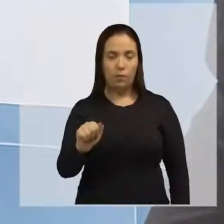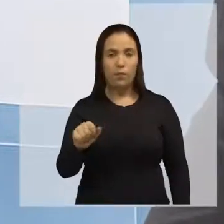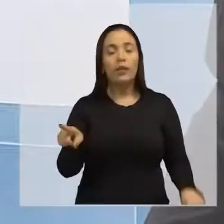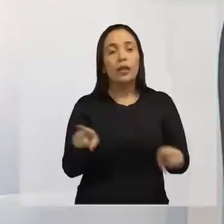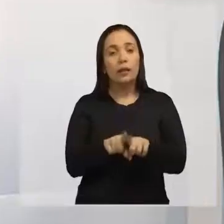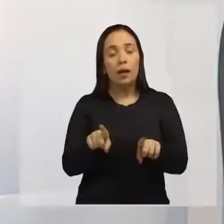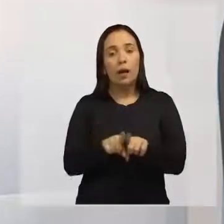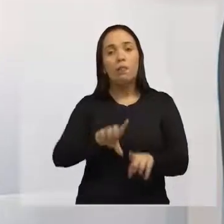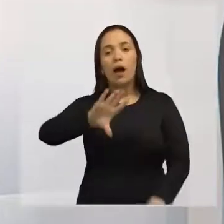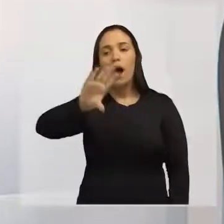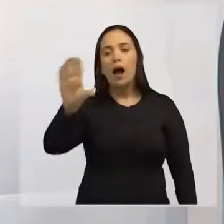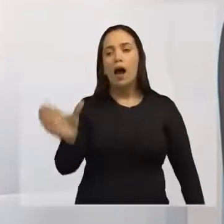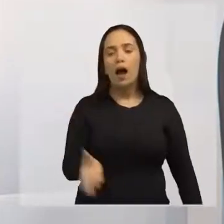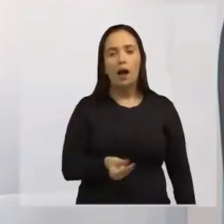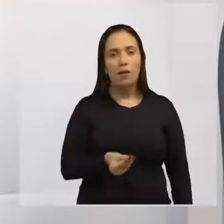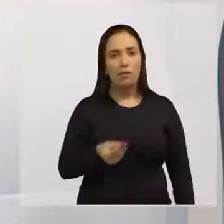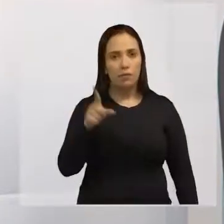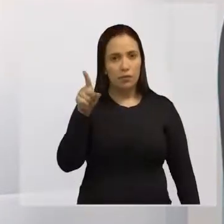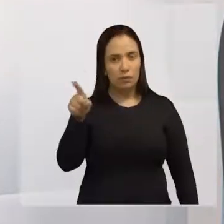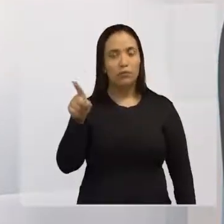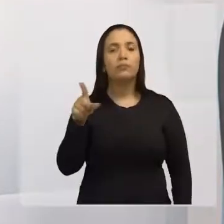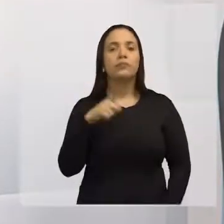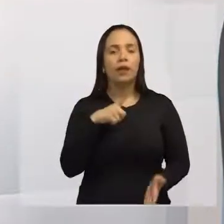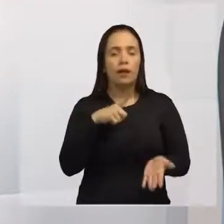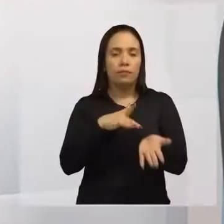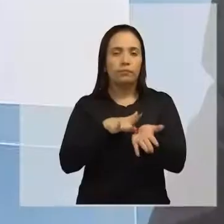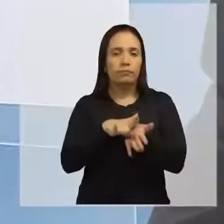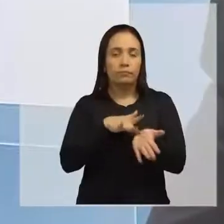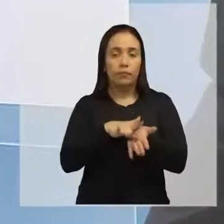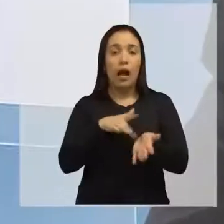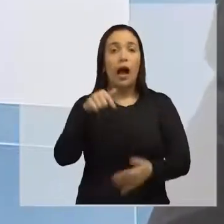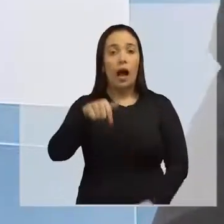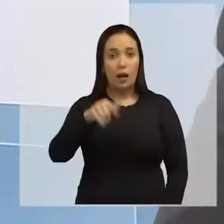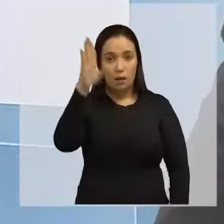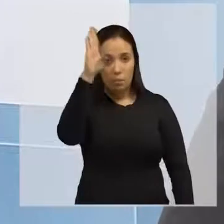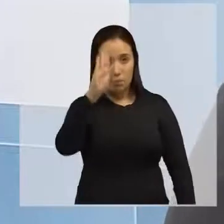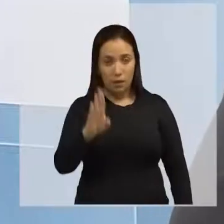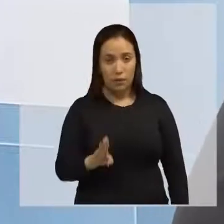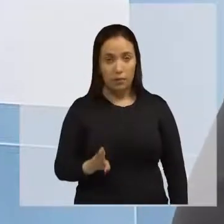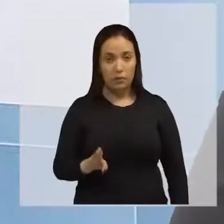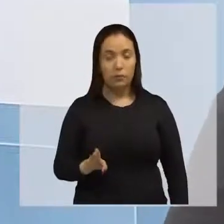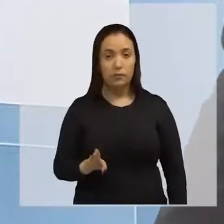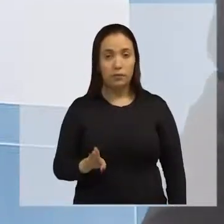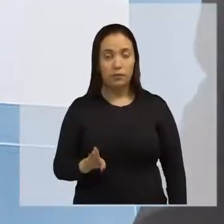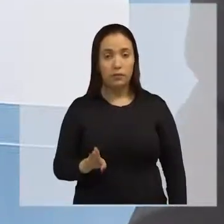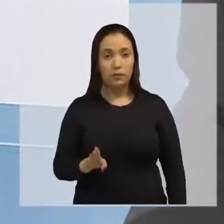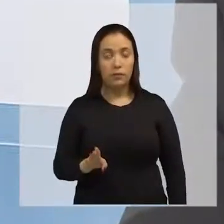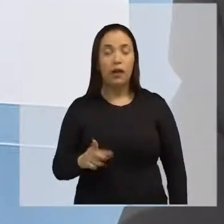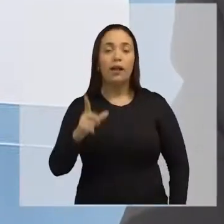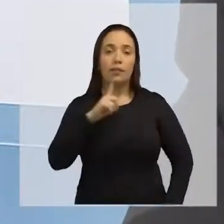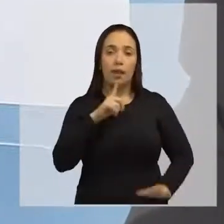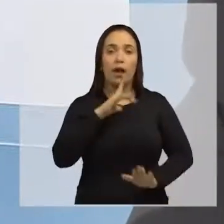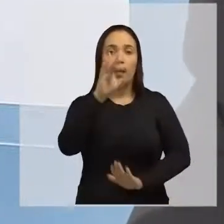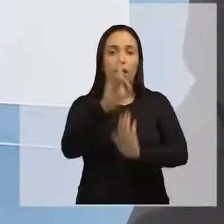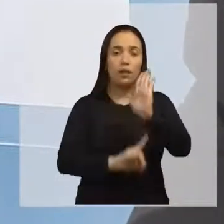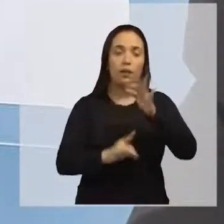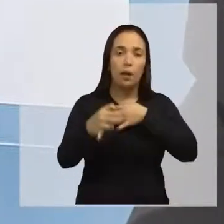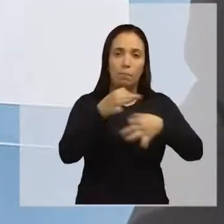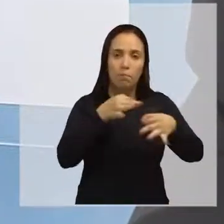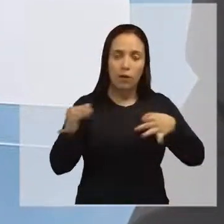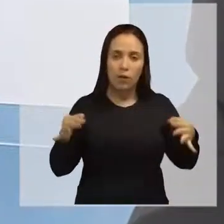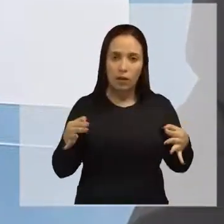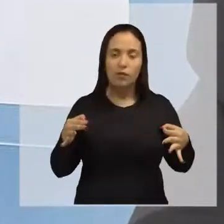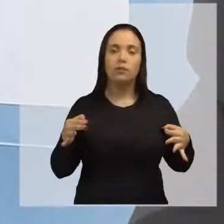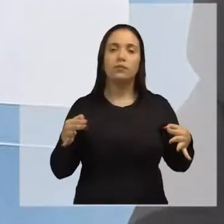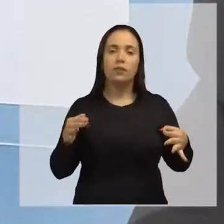também é uma pseudo-democracia. E lá fizeram a mesma coisa. Aqui no Brasil, por ser uma democracia, as instituições funcionam,